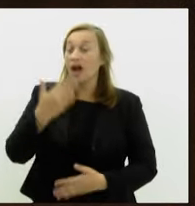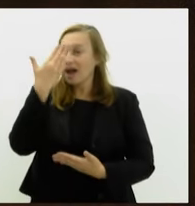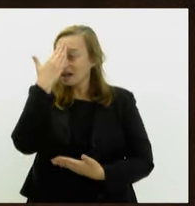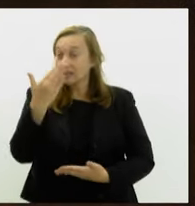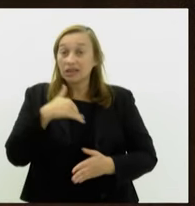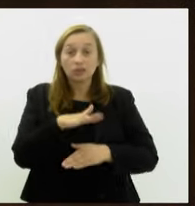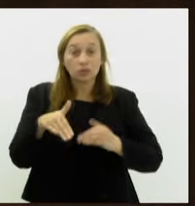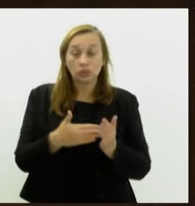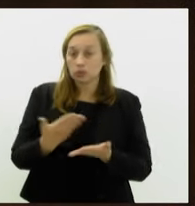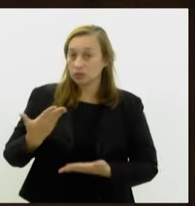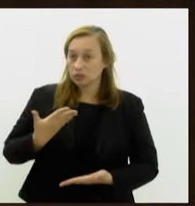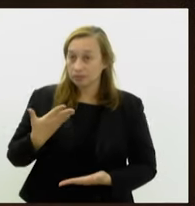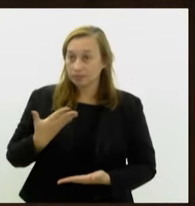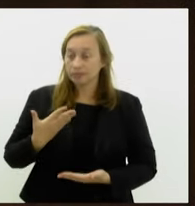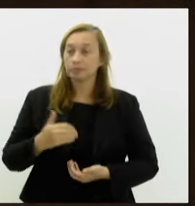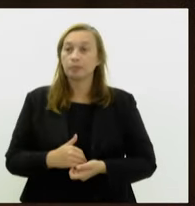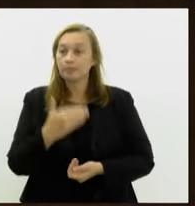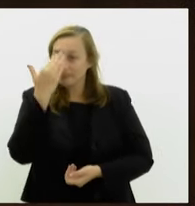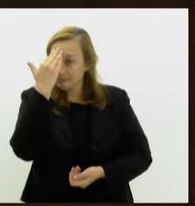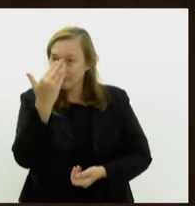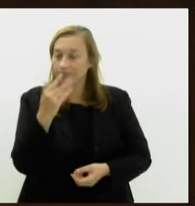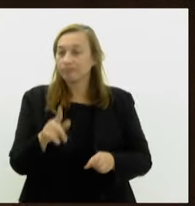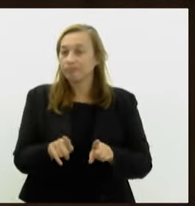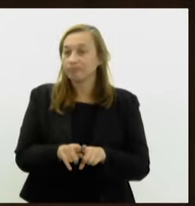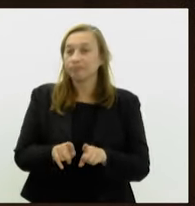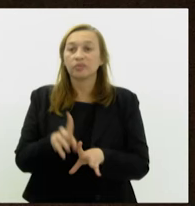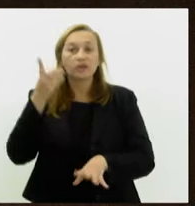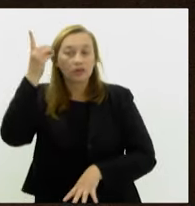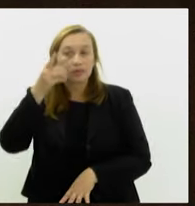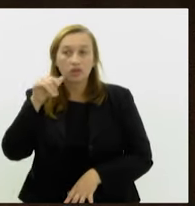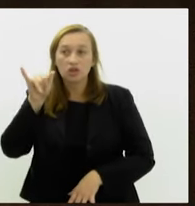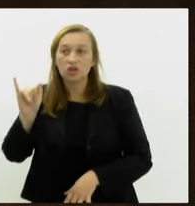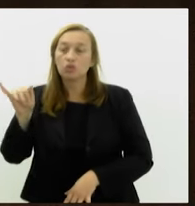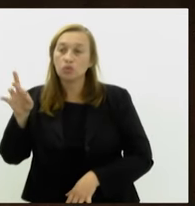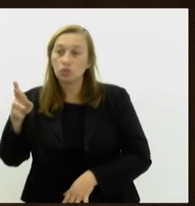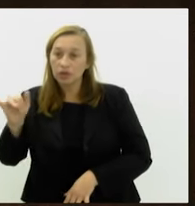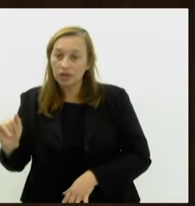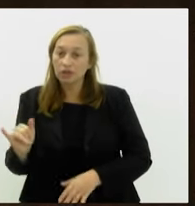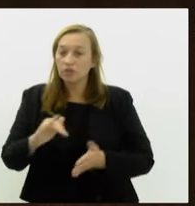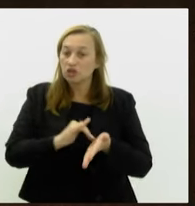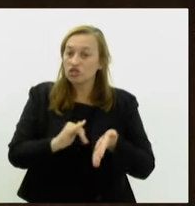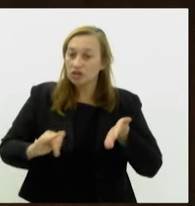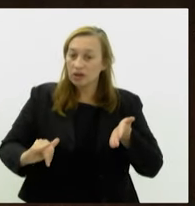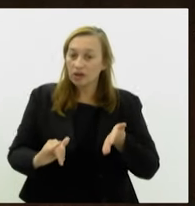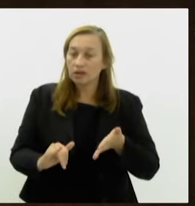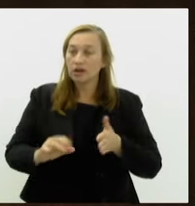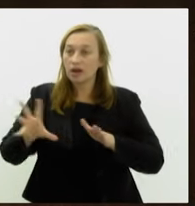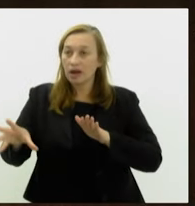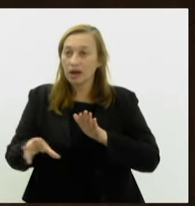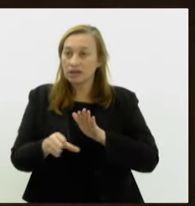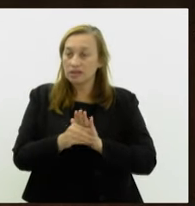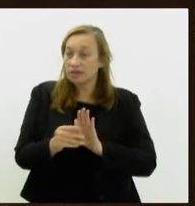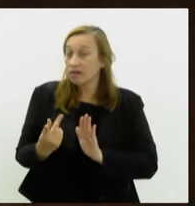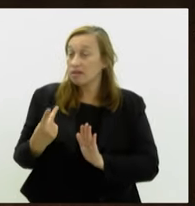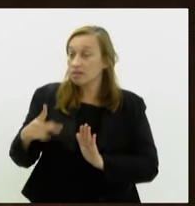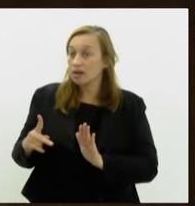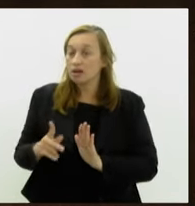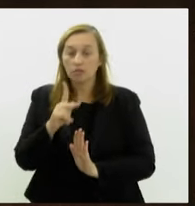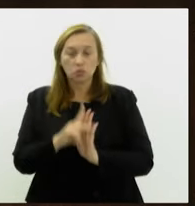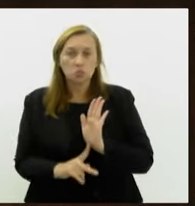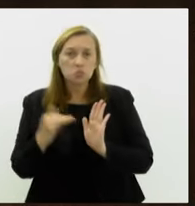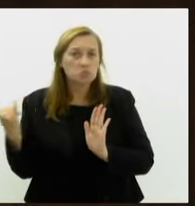meus pares, agradecer inclusive o deputado Yuri por ter retirado as emendas para esse projeto